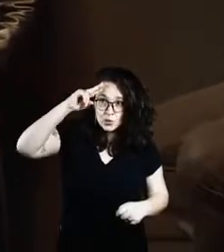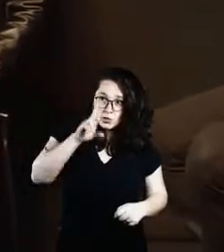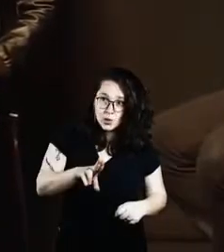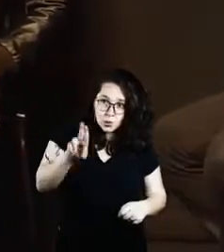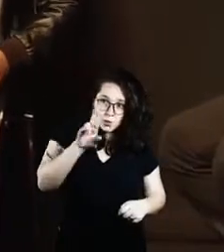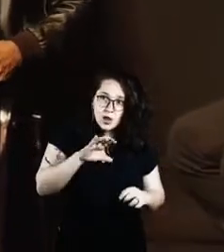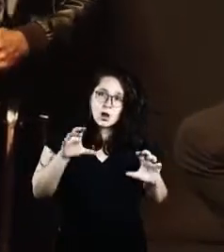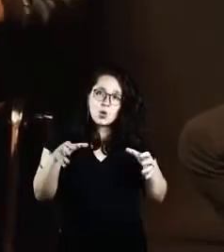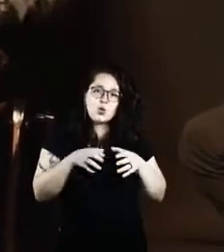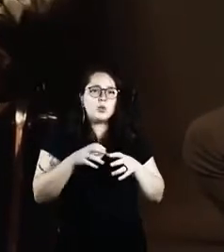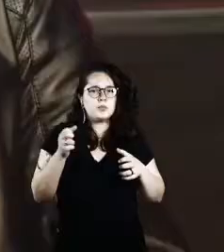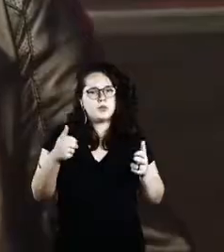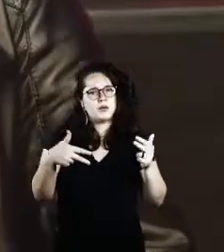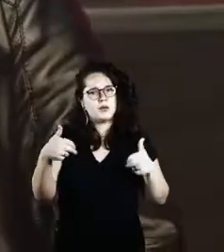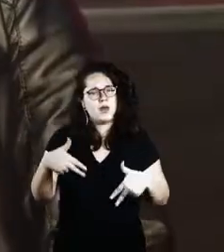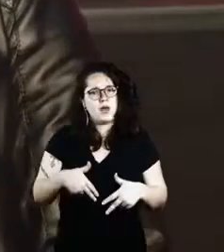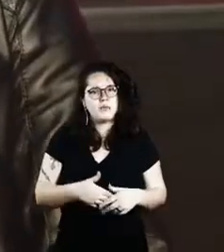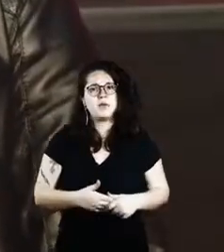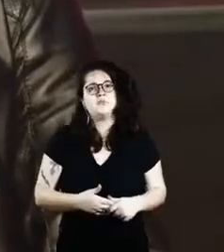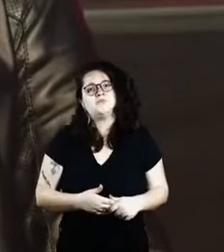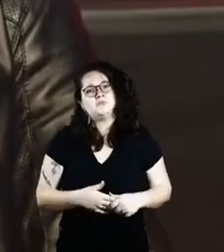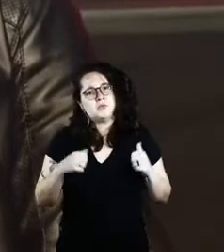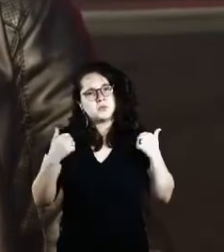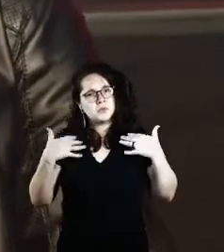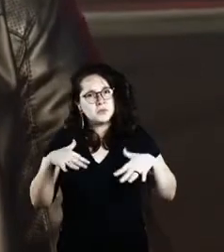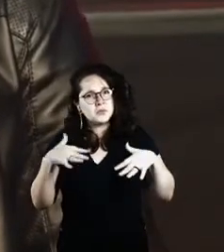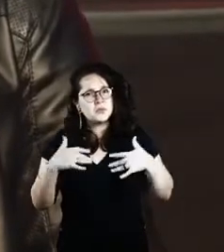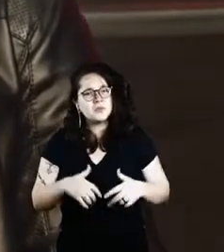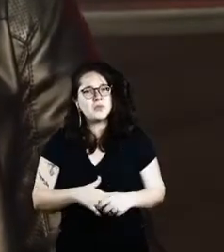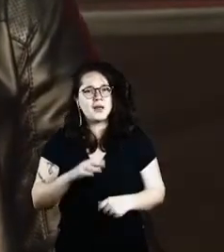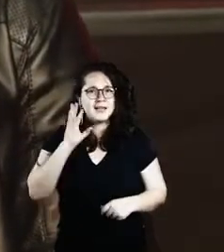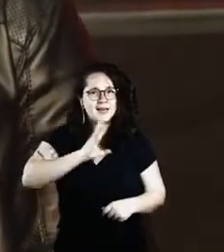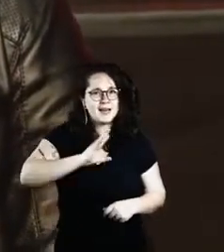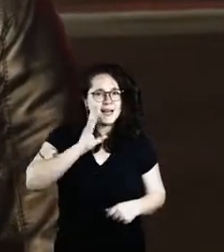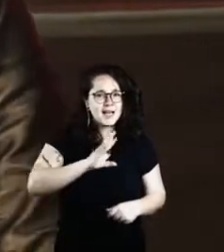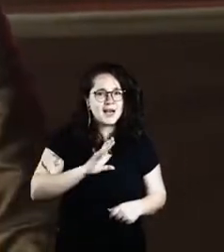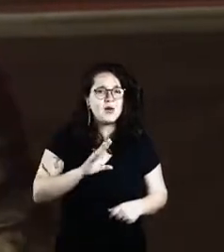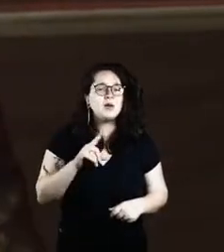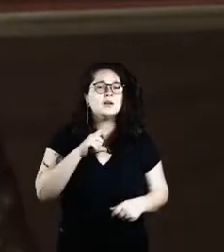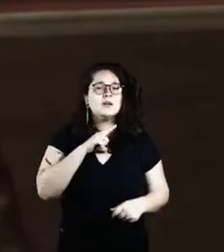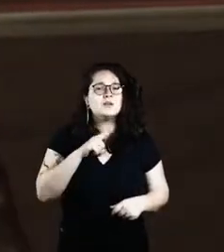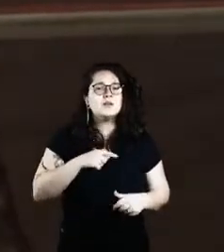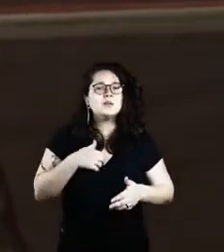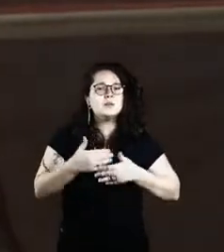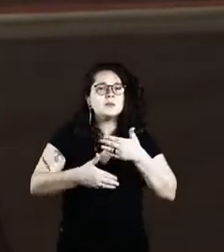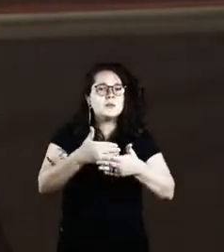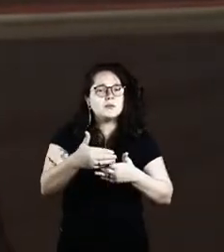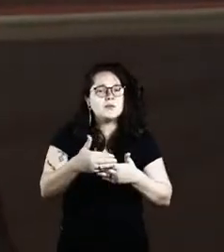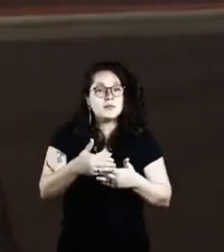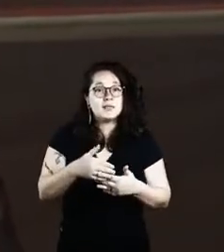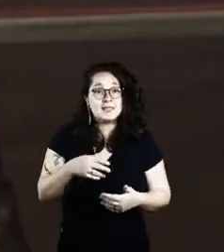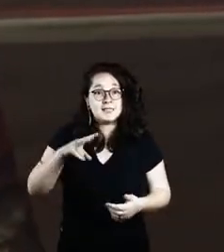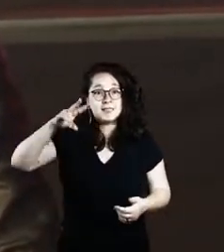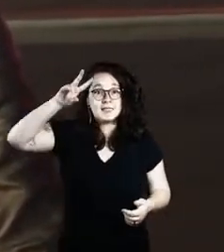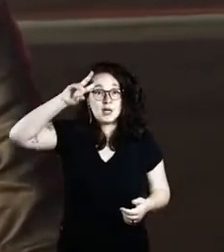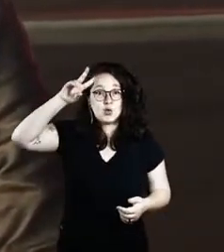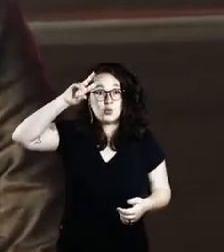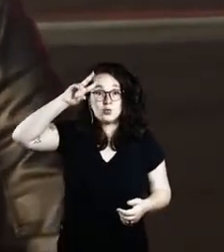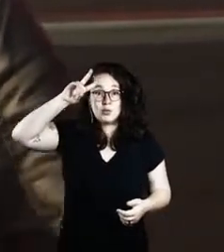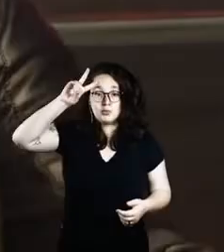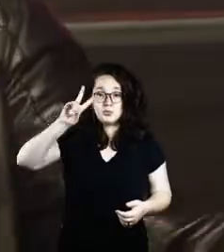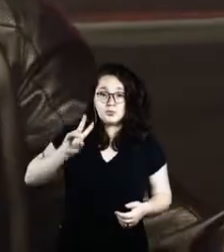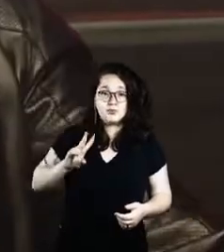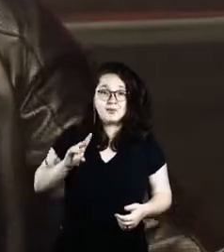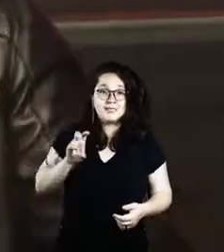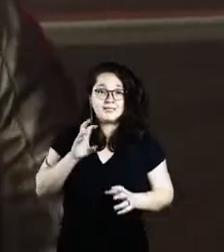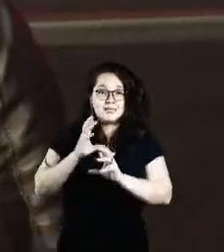né? Que louco! Que foi aonde a gente começou a fazer o primeiro Clube do Rap, que demorou durou cinco segundas-feiras. Isso em 87.